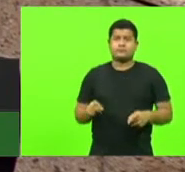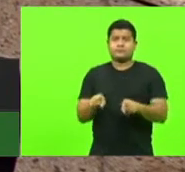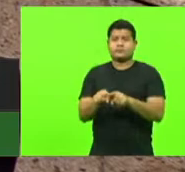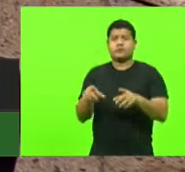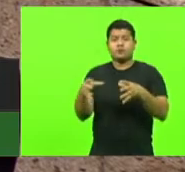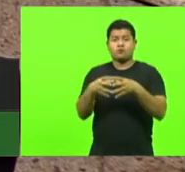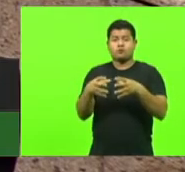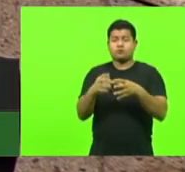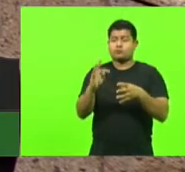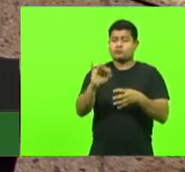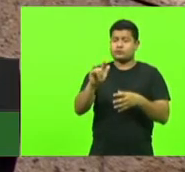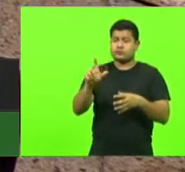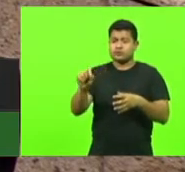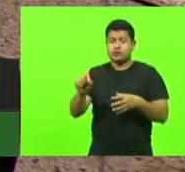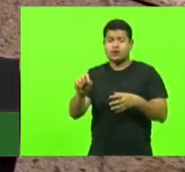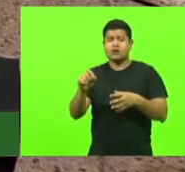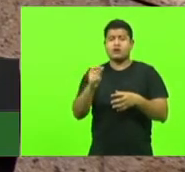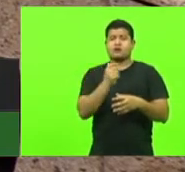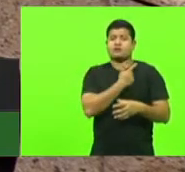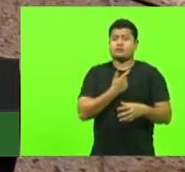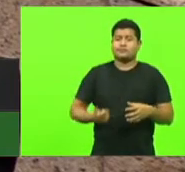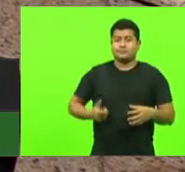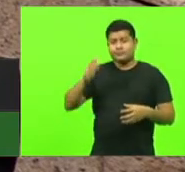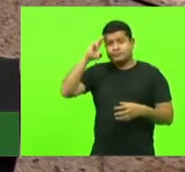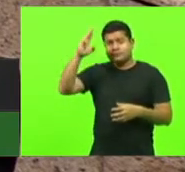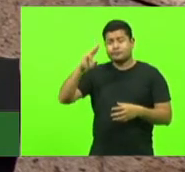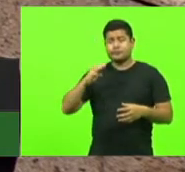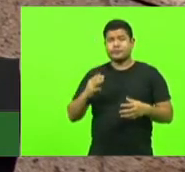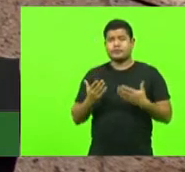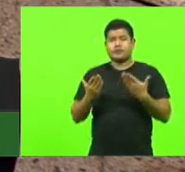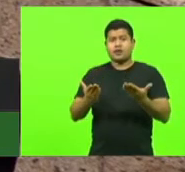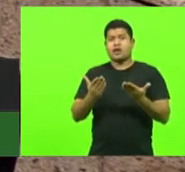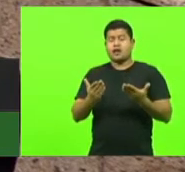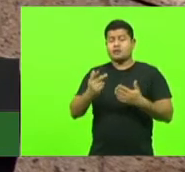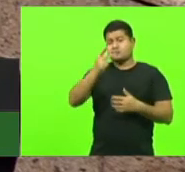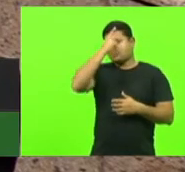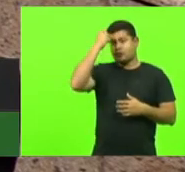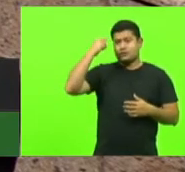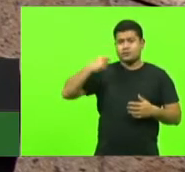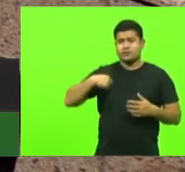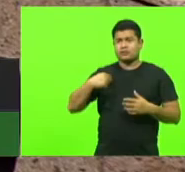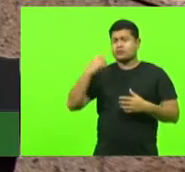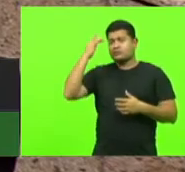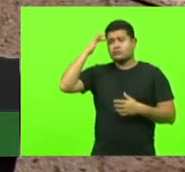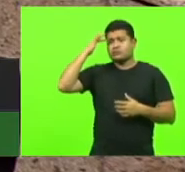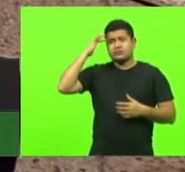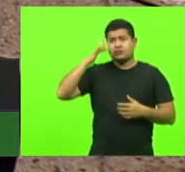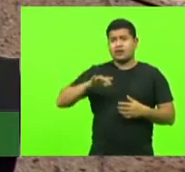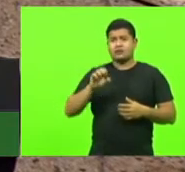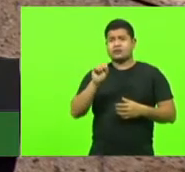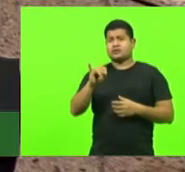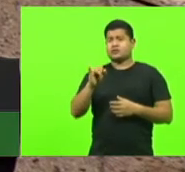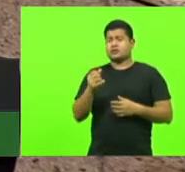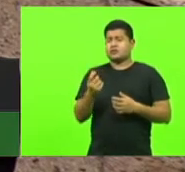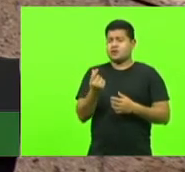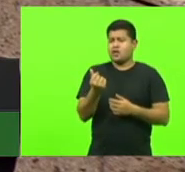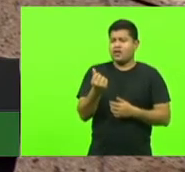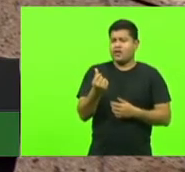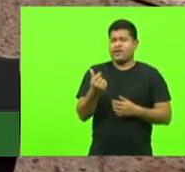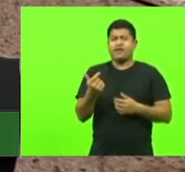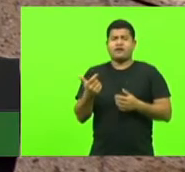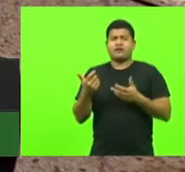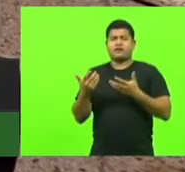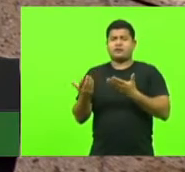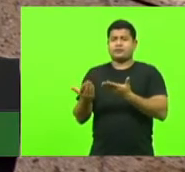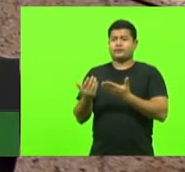governador Moisés, porque o contribuinte ele não está se atendo se o dinheiro sai do governo